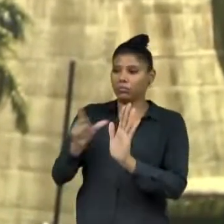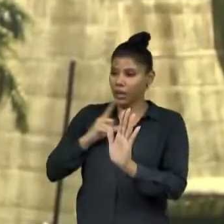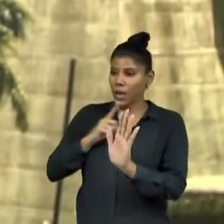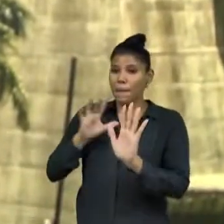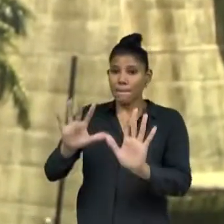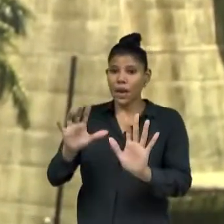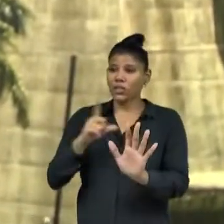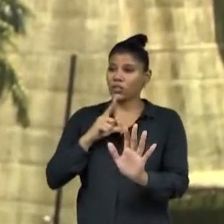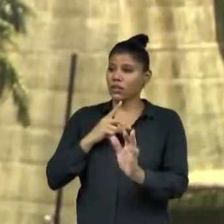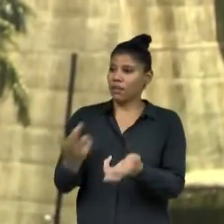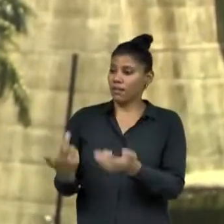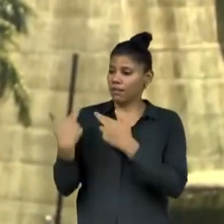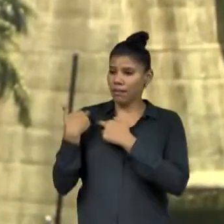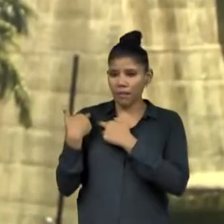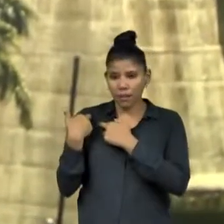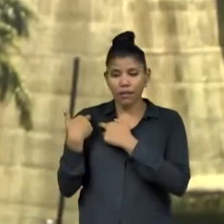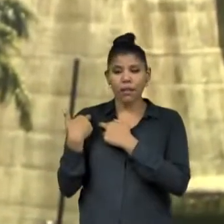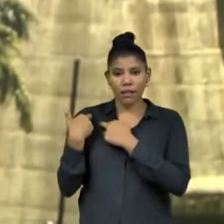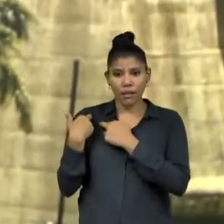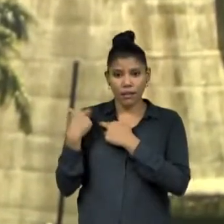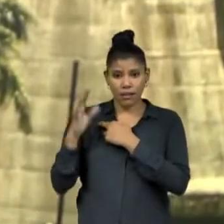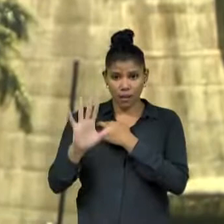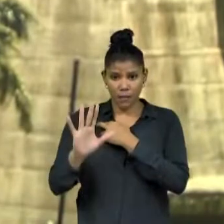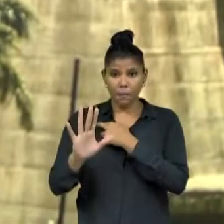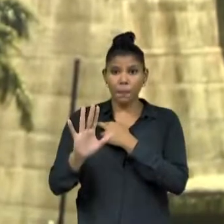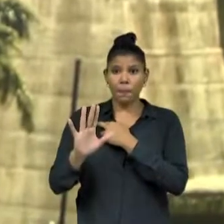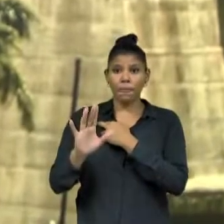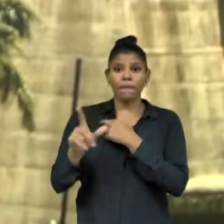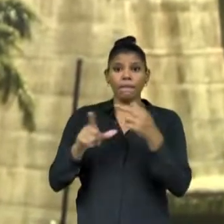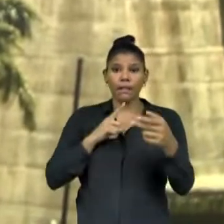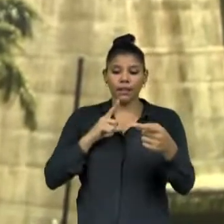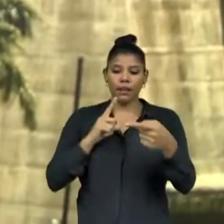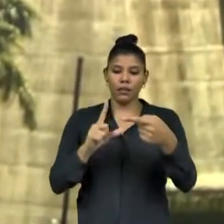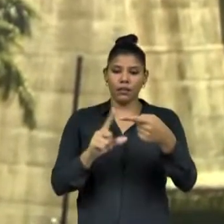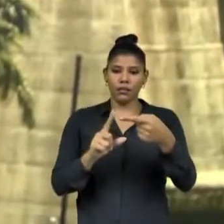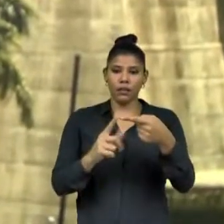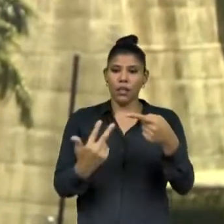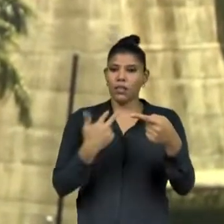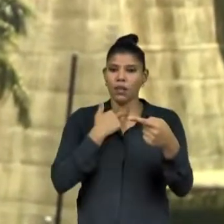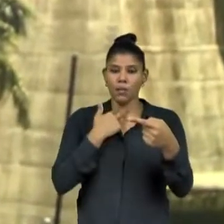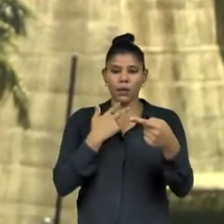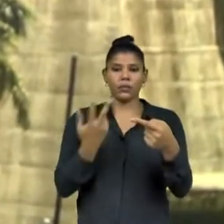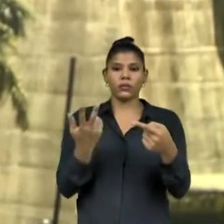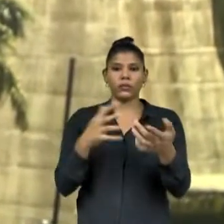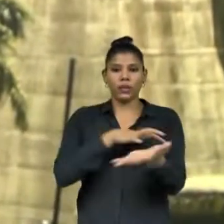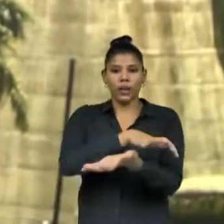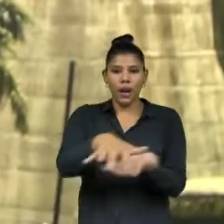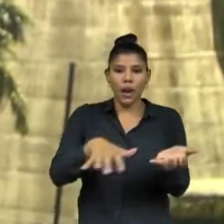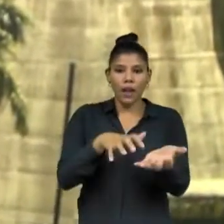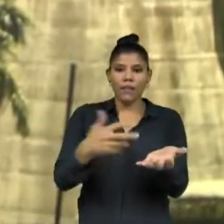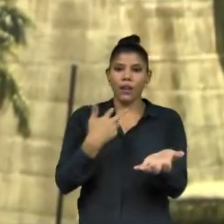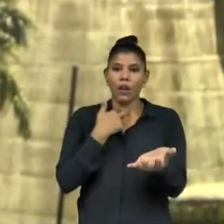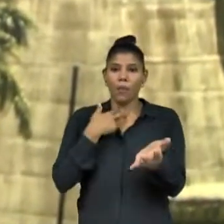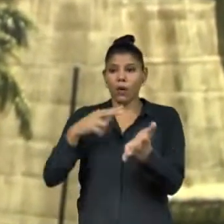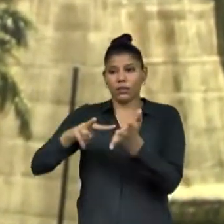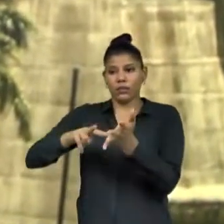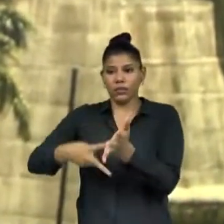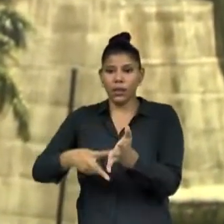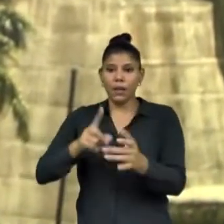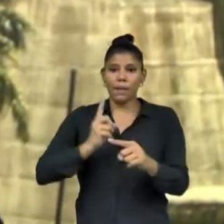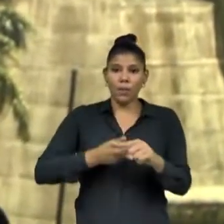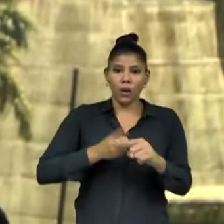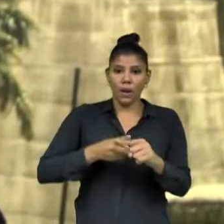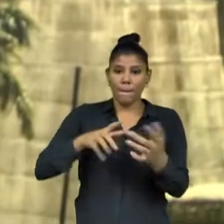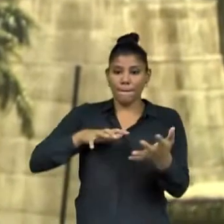é não poder ser sindicalizado, não poder fazer paralisação. Não pode, por quê? Porque paralisação de